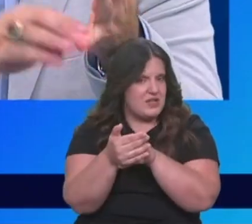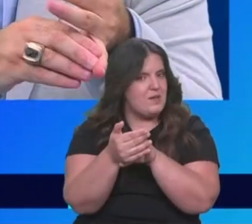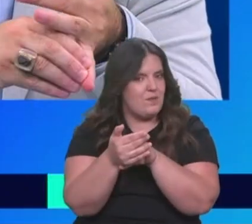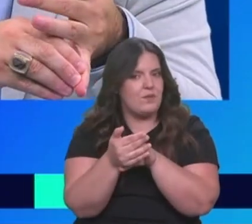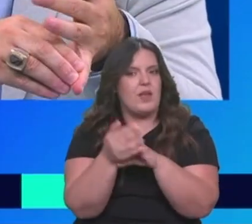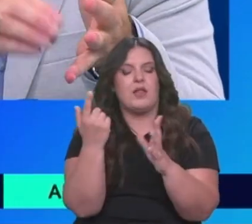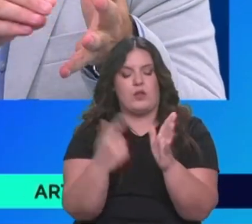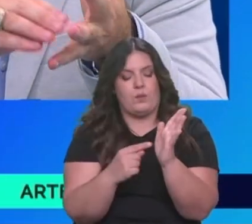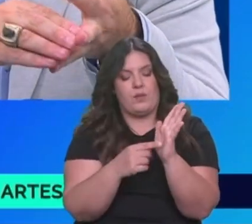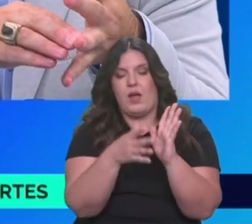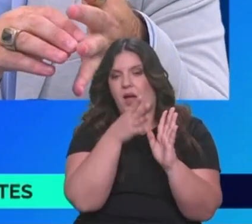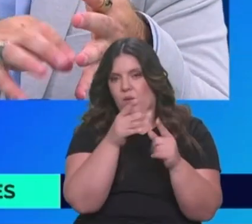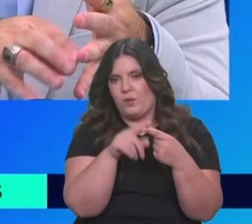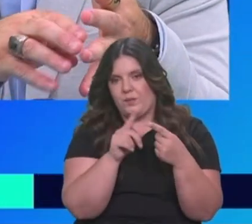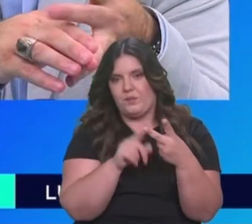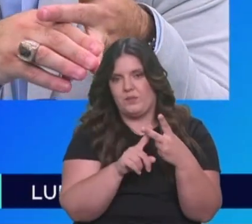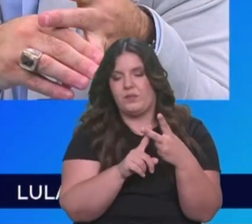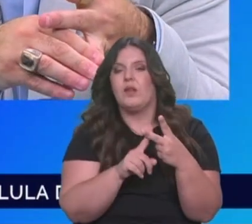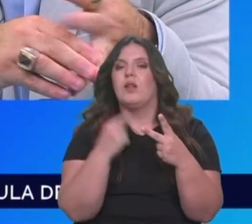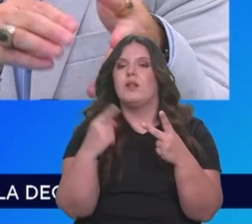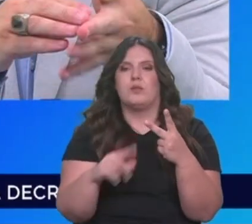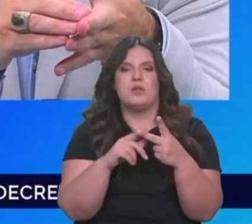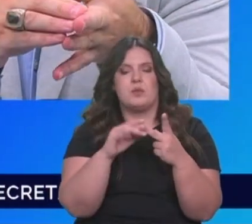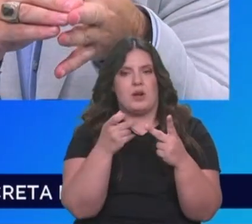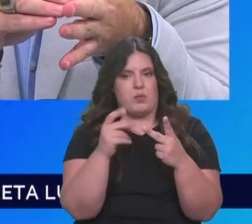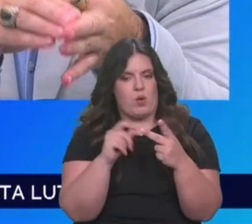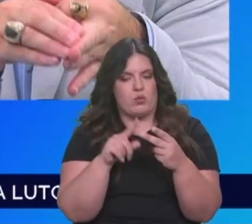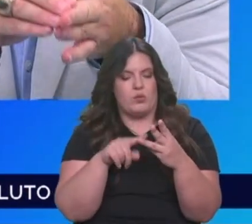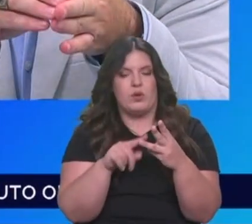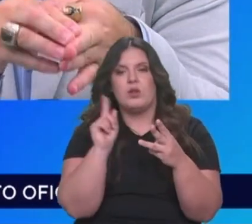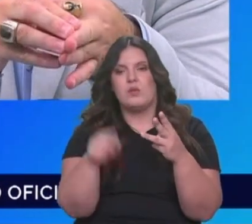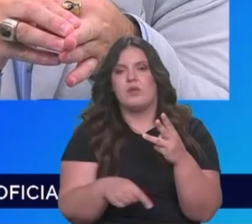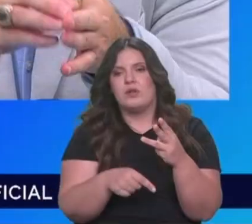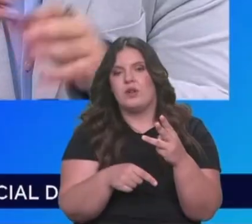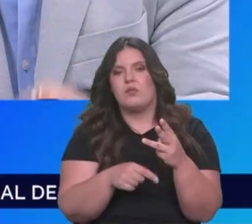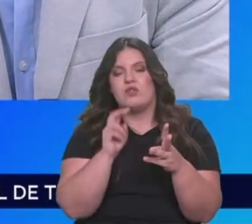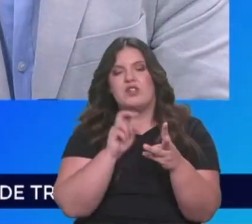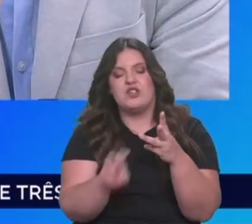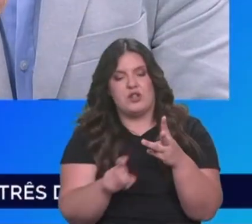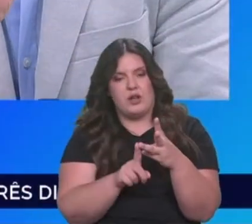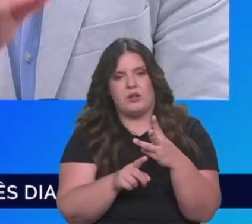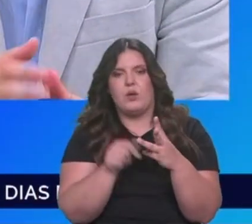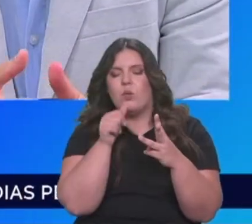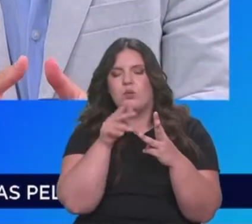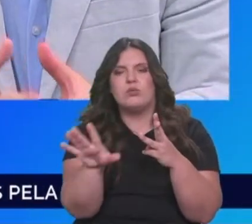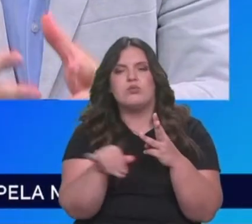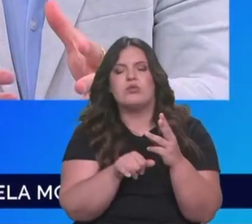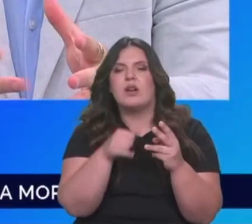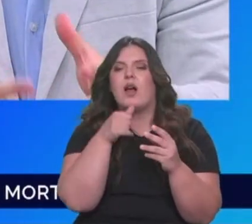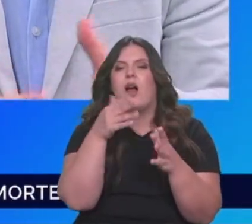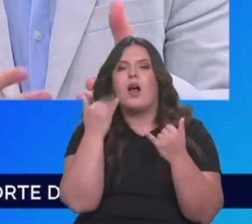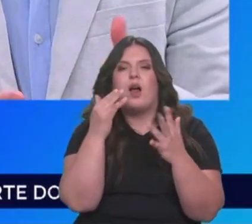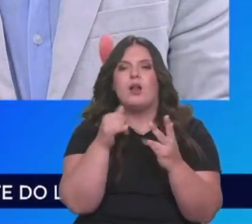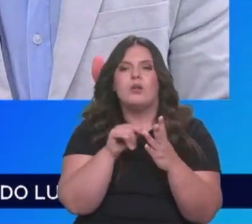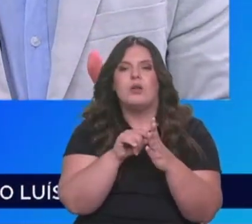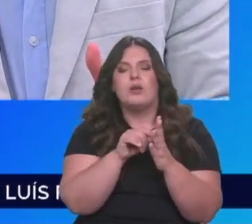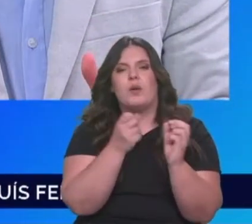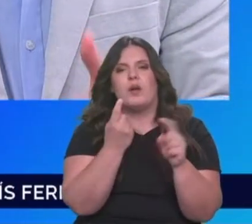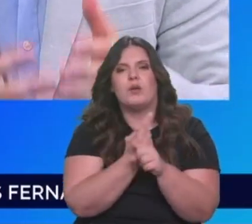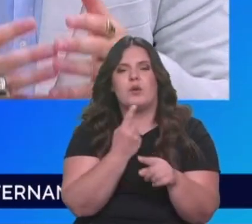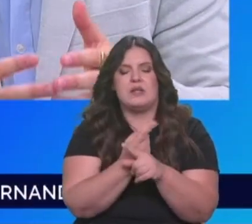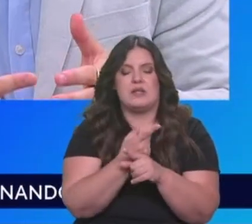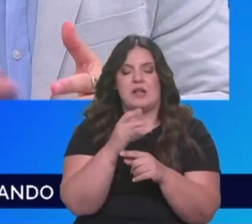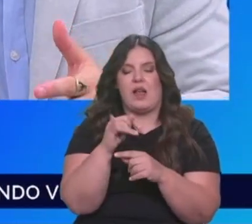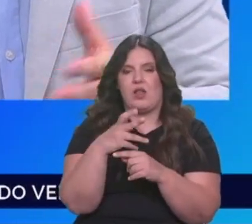repara, água, depois temos carbono e depois temos uma fonte energética. De onde é que vem aquele calor? Provavelmente do decaimento de elementos